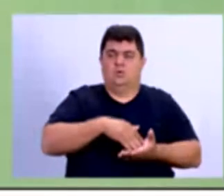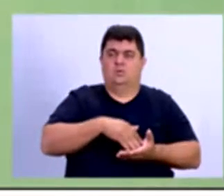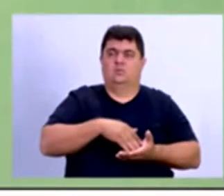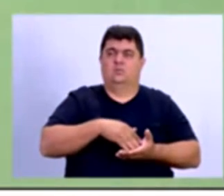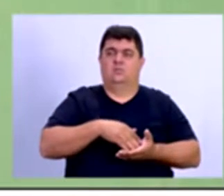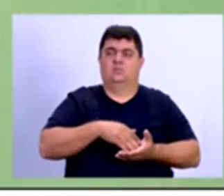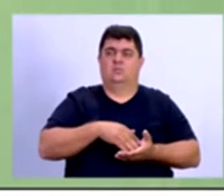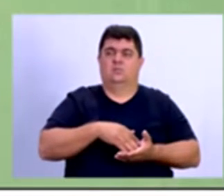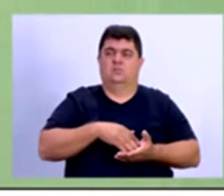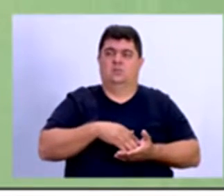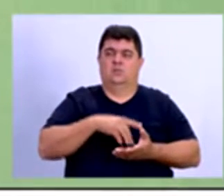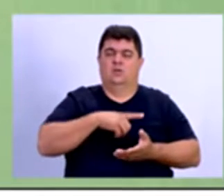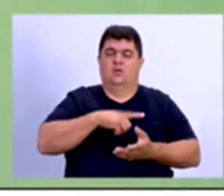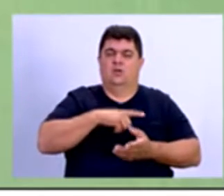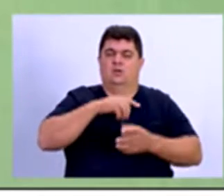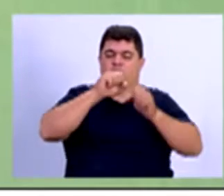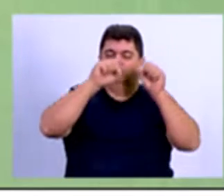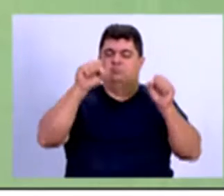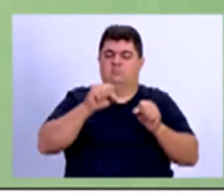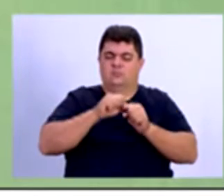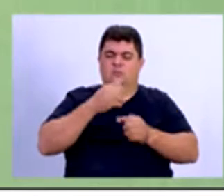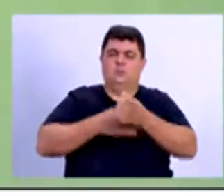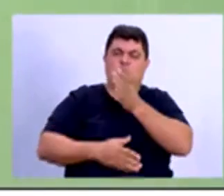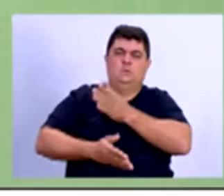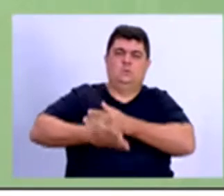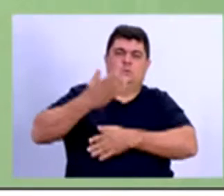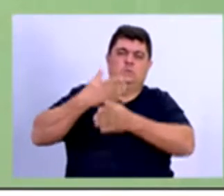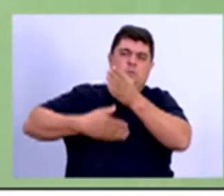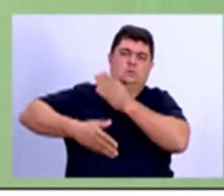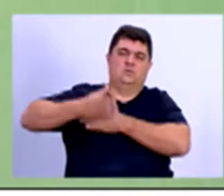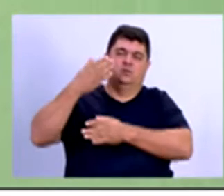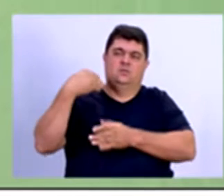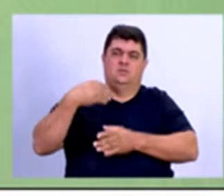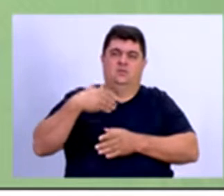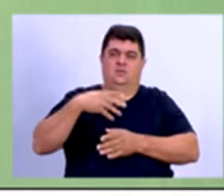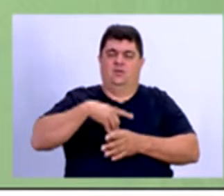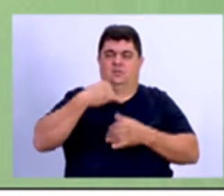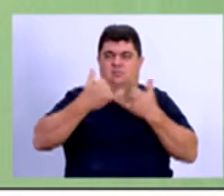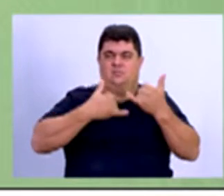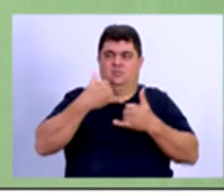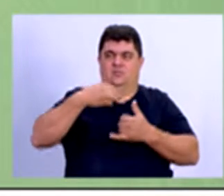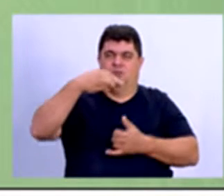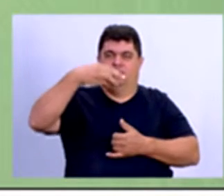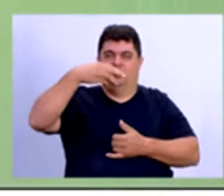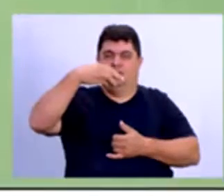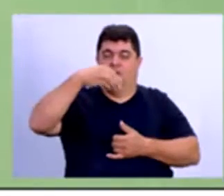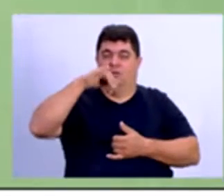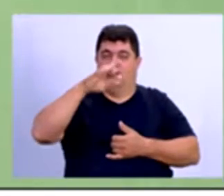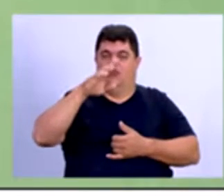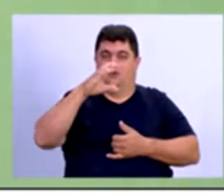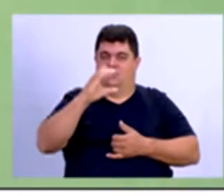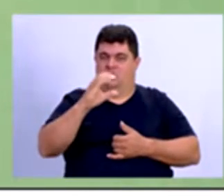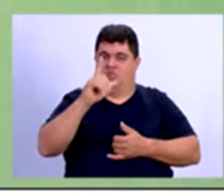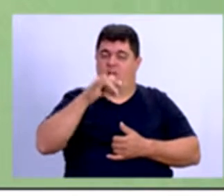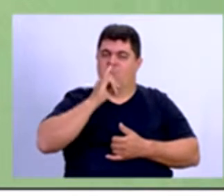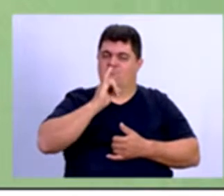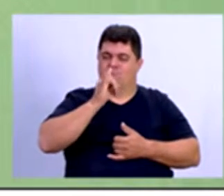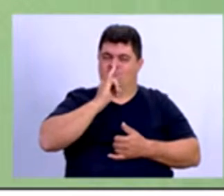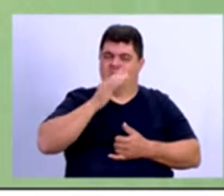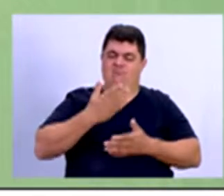material sobre o software da décadas passadas já tem uma brincadeira que colocando o mirc que é um exemplo